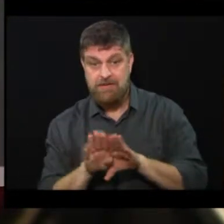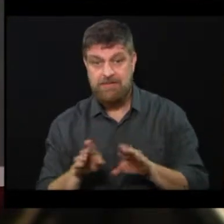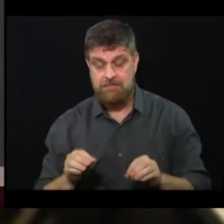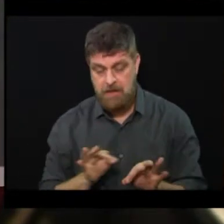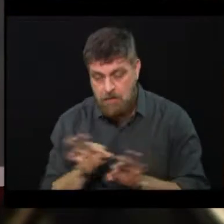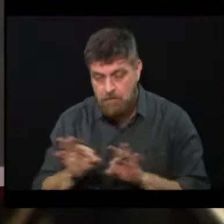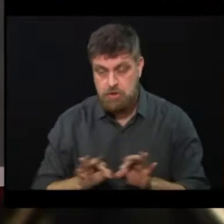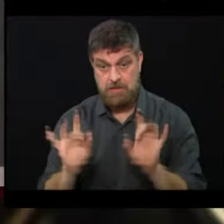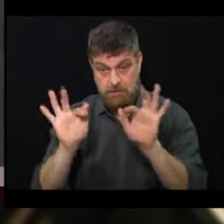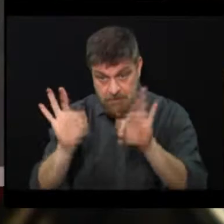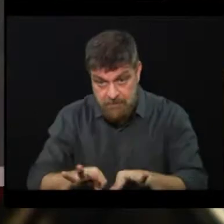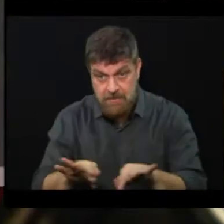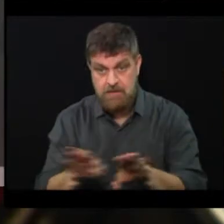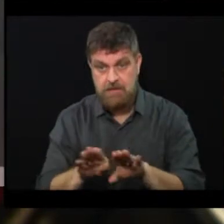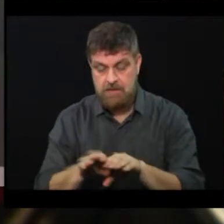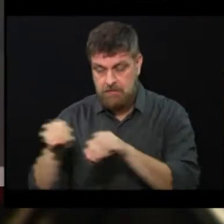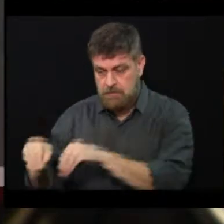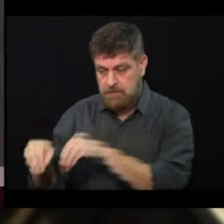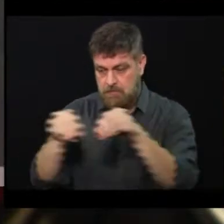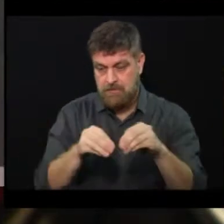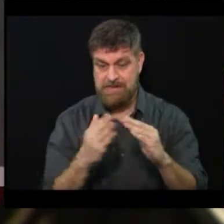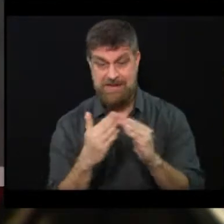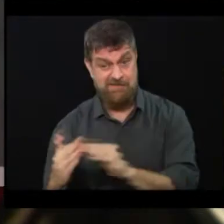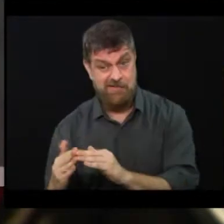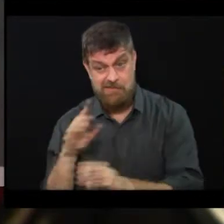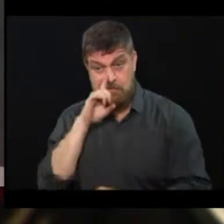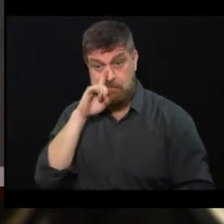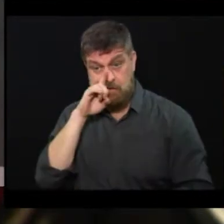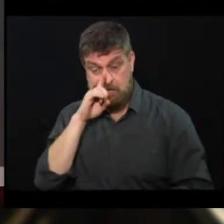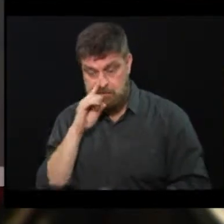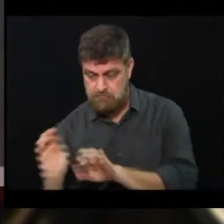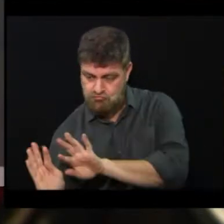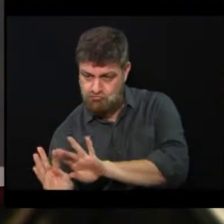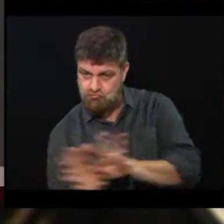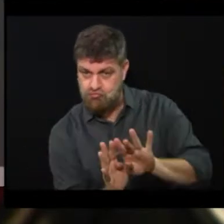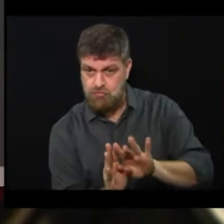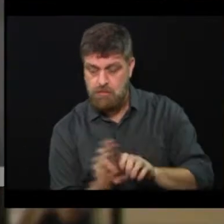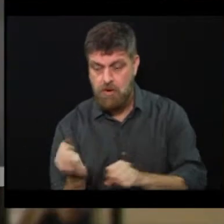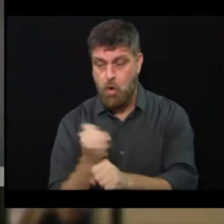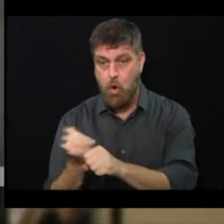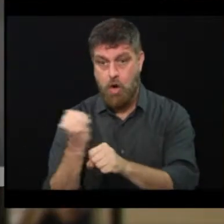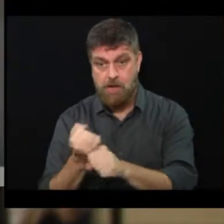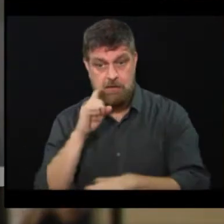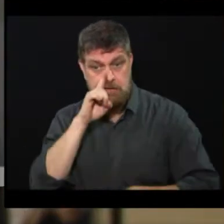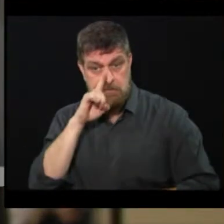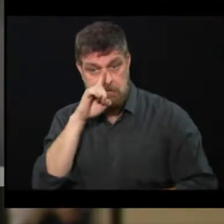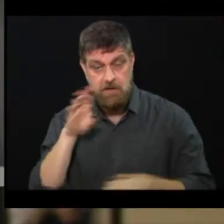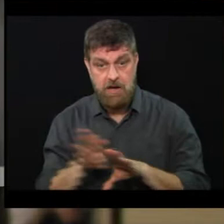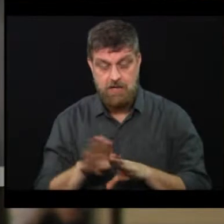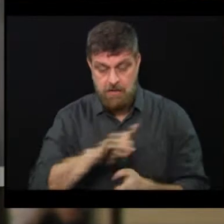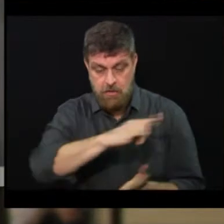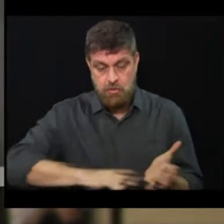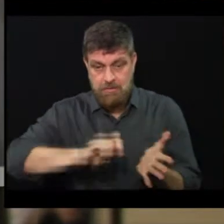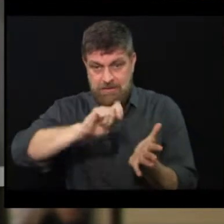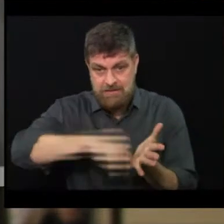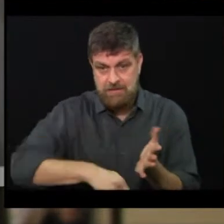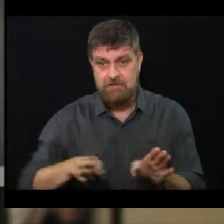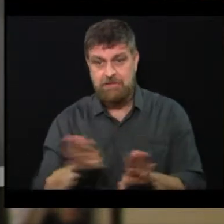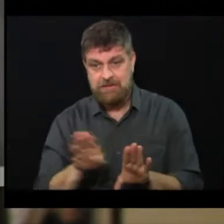finais são das famílias em risco realização das obras em risco documentação e assinaturas